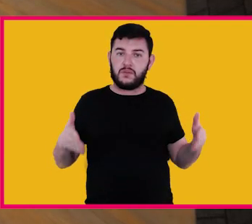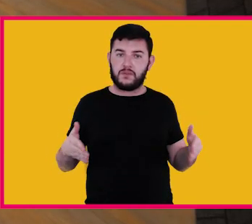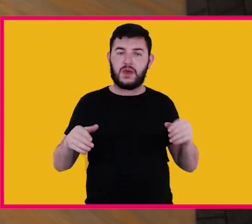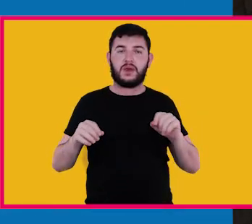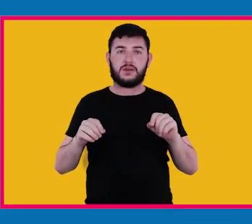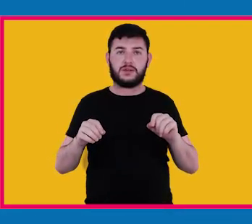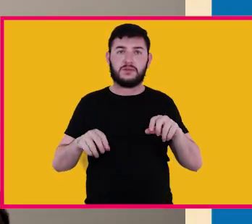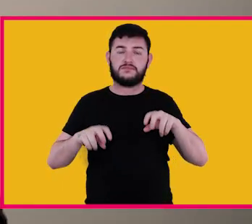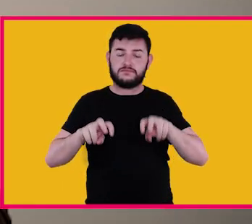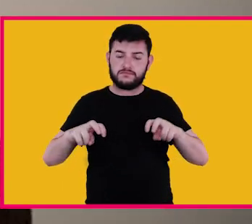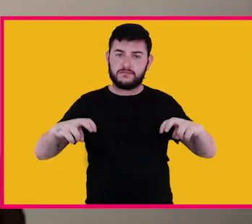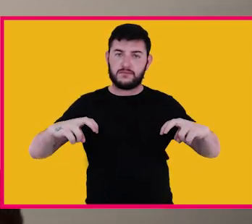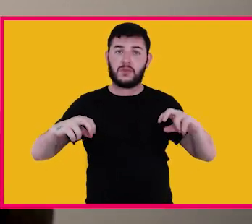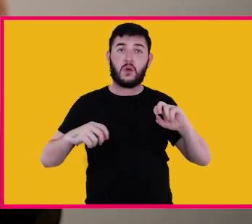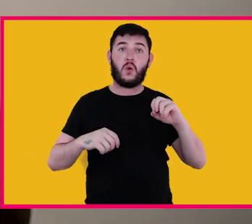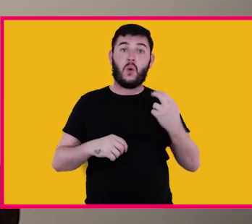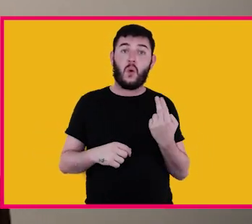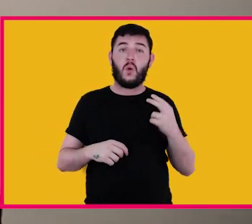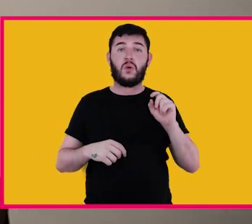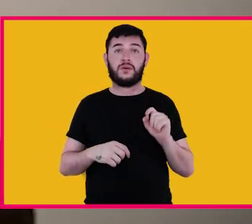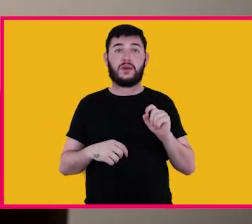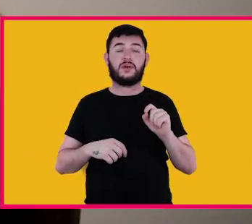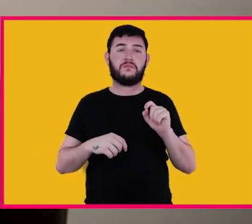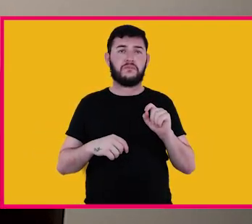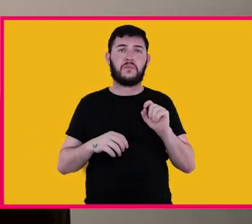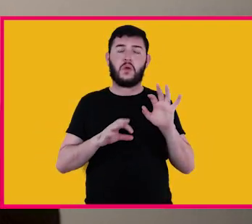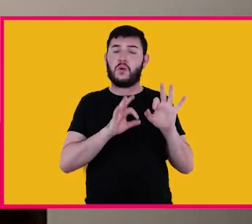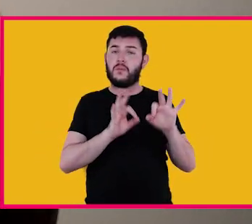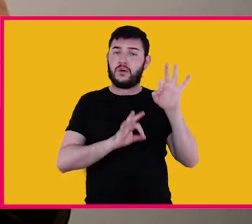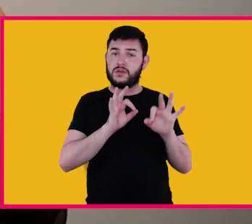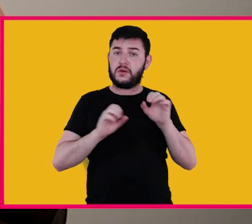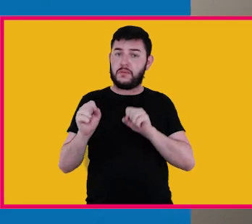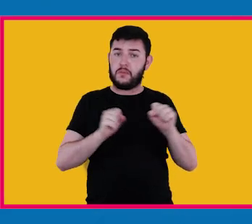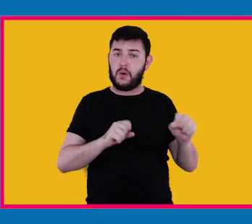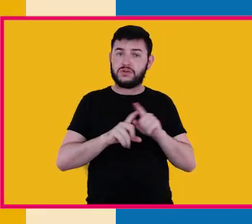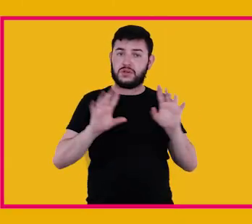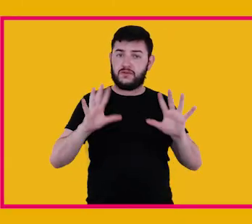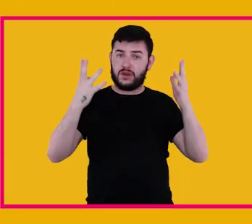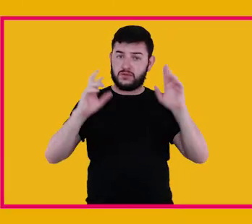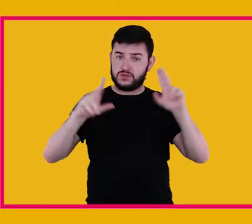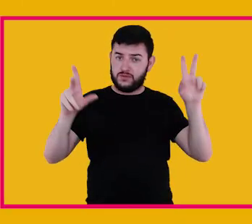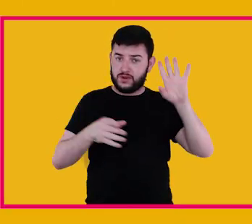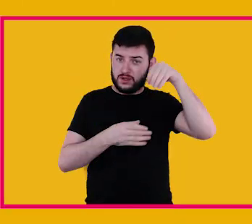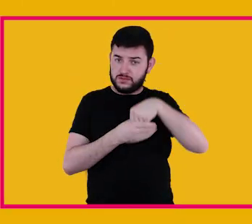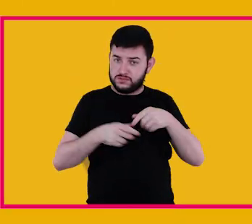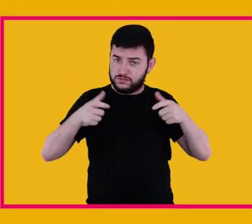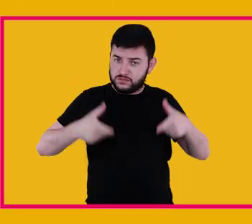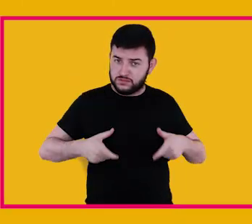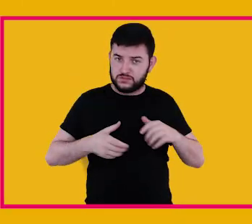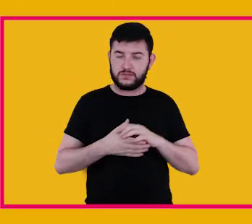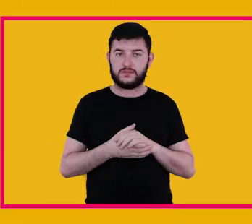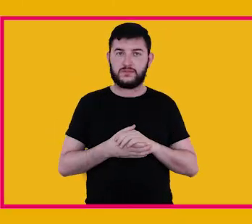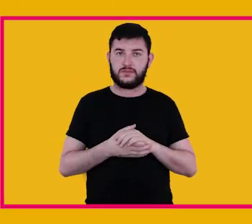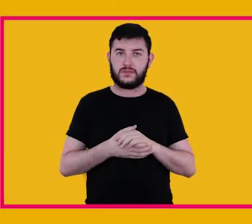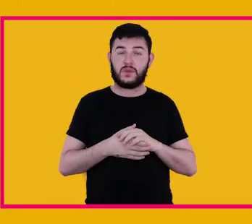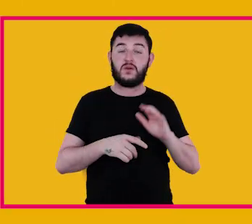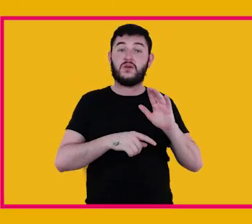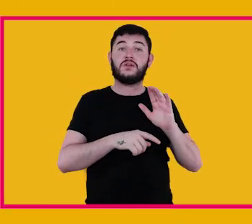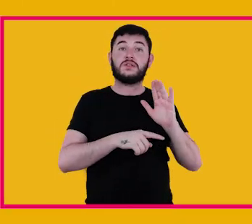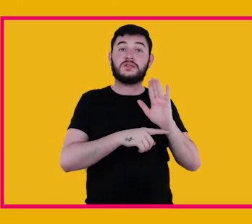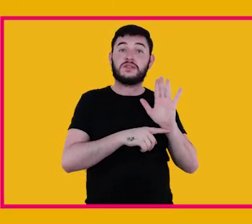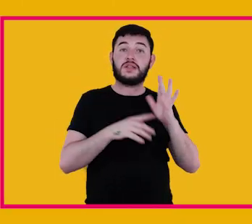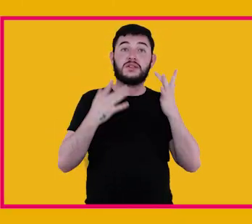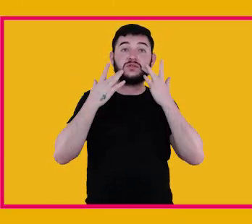cenas simultâneas, ou seja, mais de uma configuração de palco e plateia dentro do mesmo espaço. Os cine-teatros são dotados de instalações